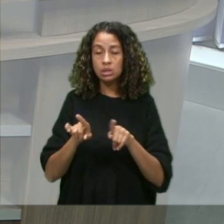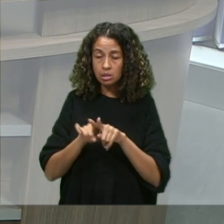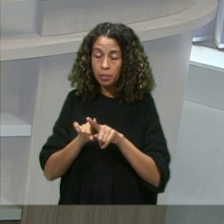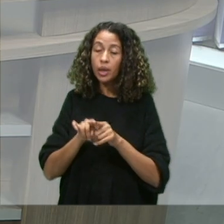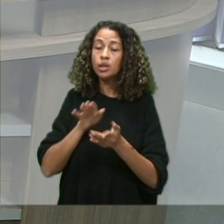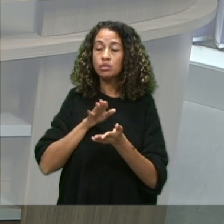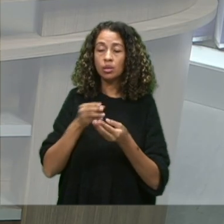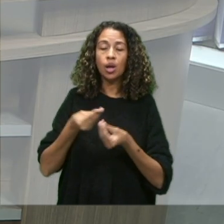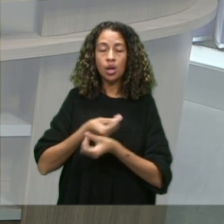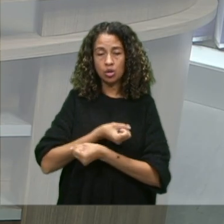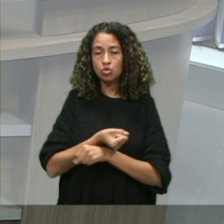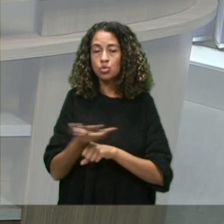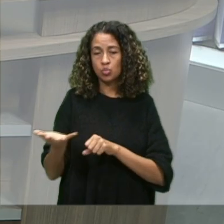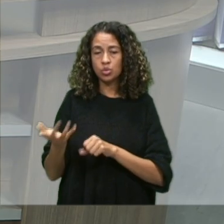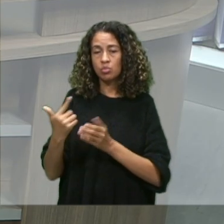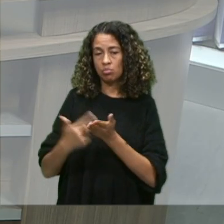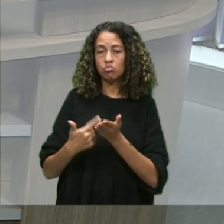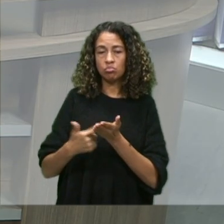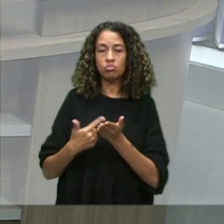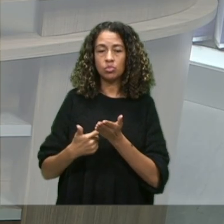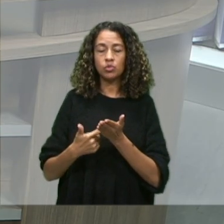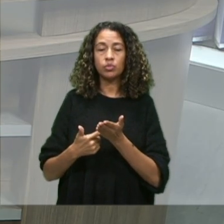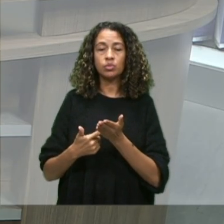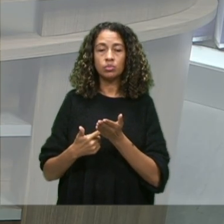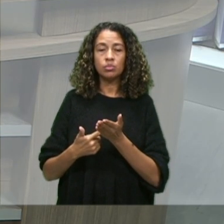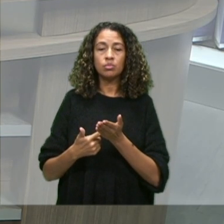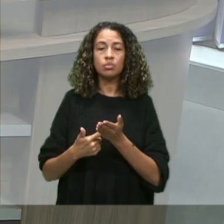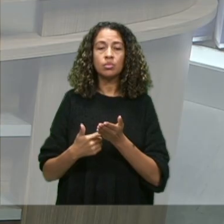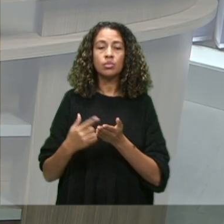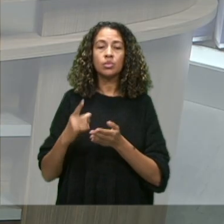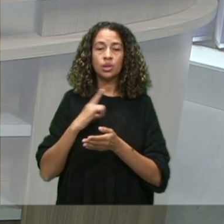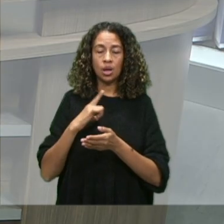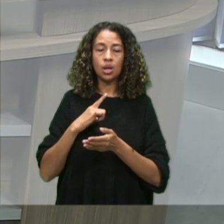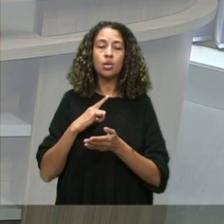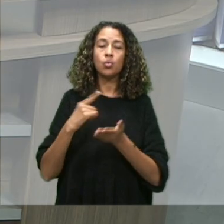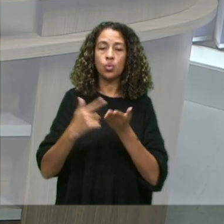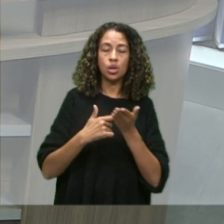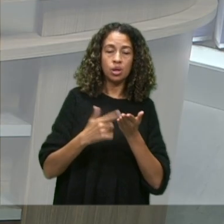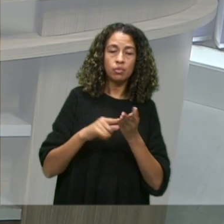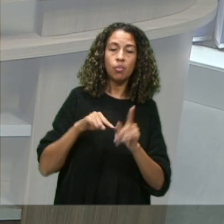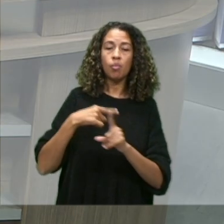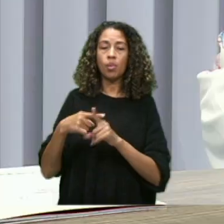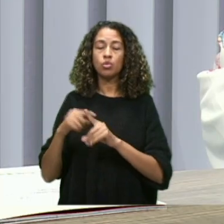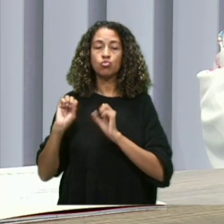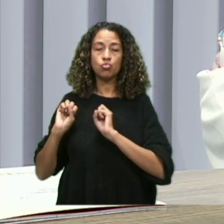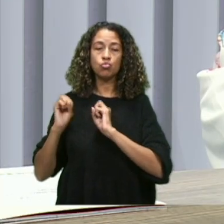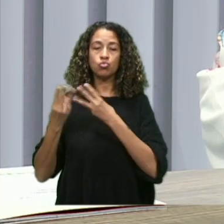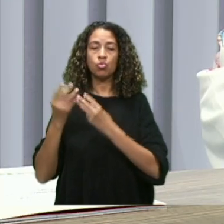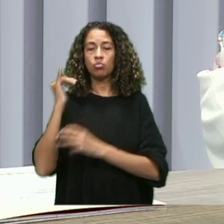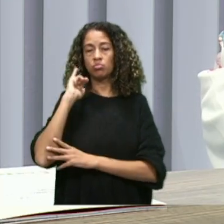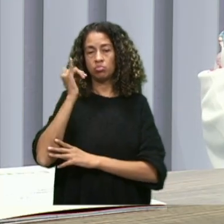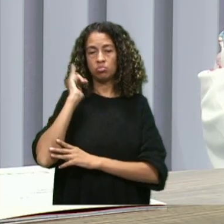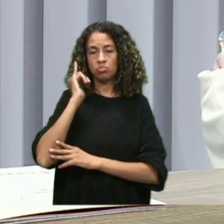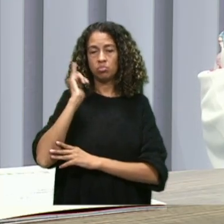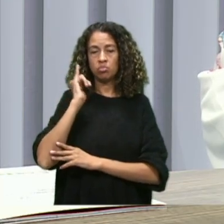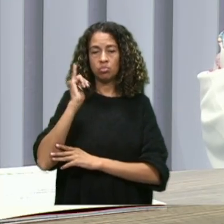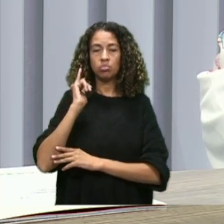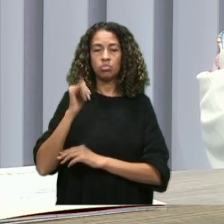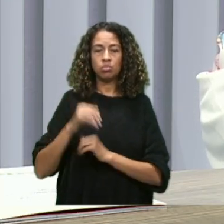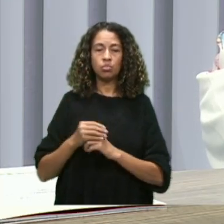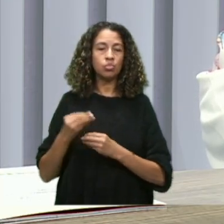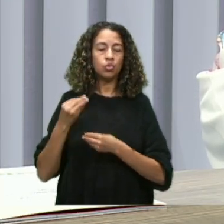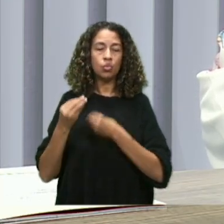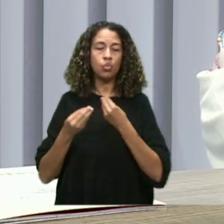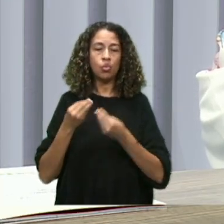livro, também vai A Noite Sem Fim e vai o espetáculo de contação de histórias Como Surgiram os Seres e